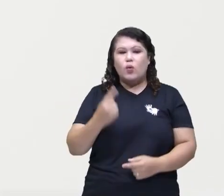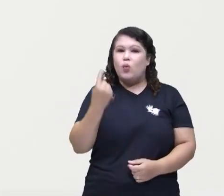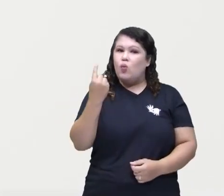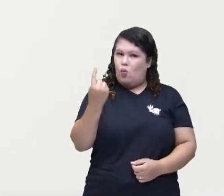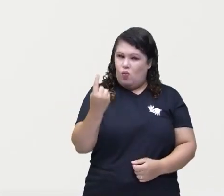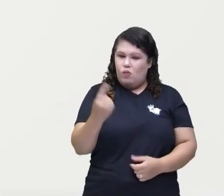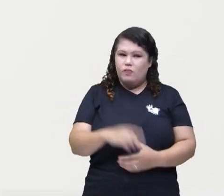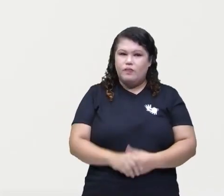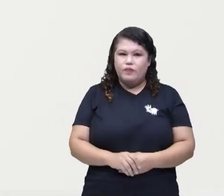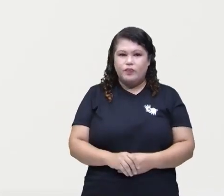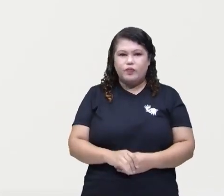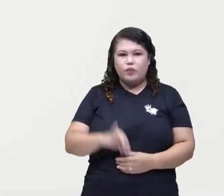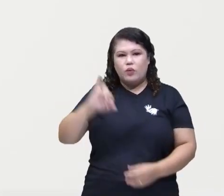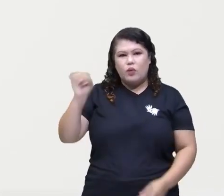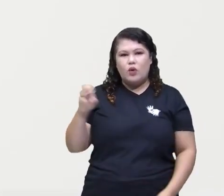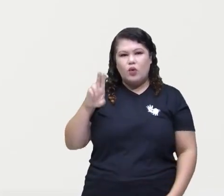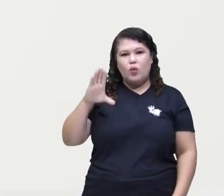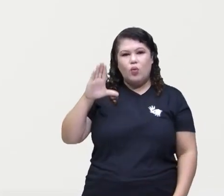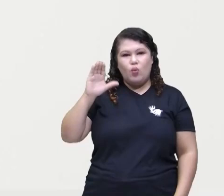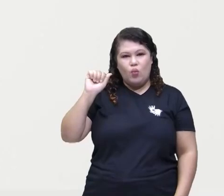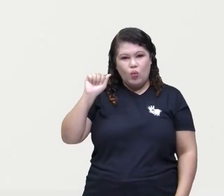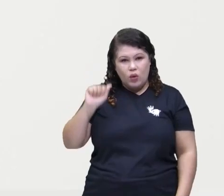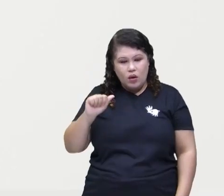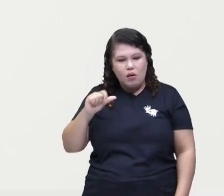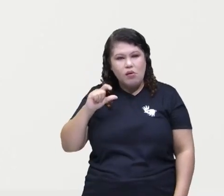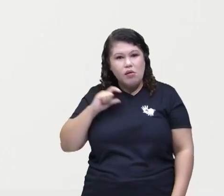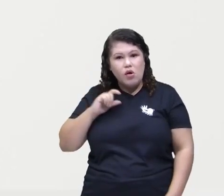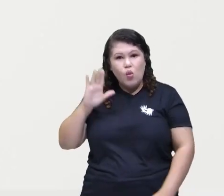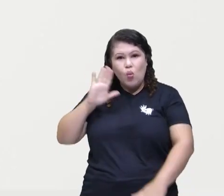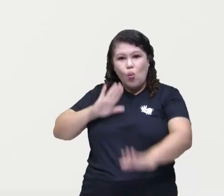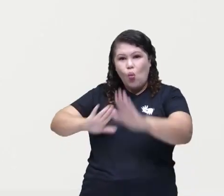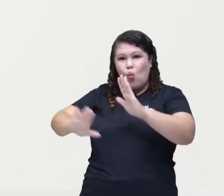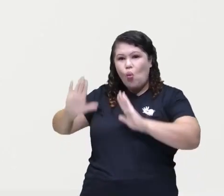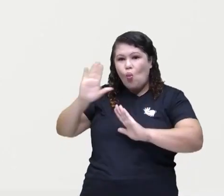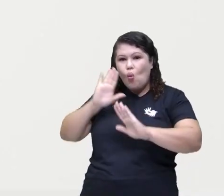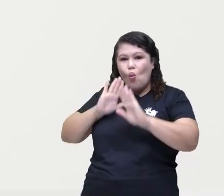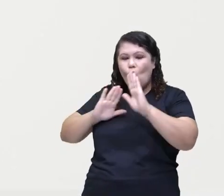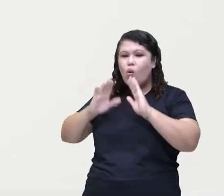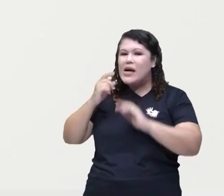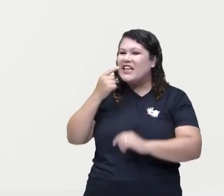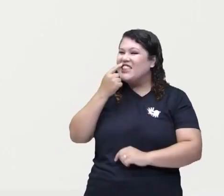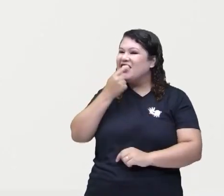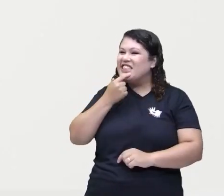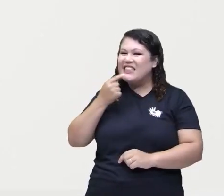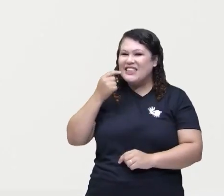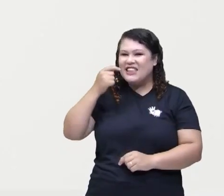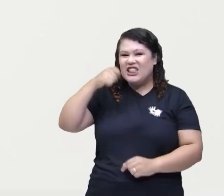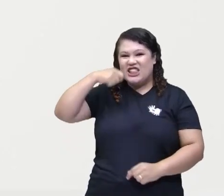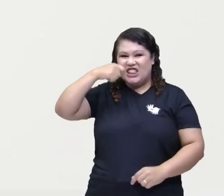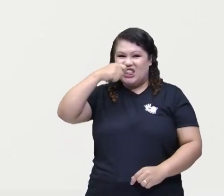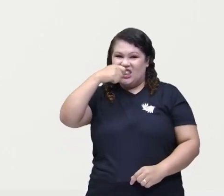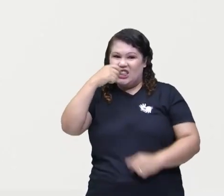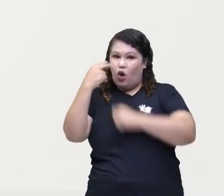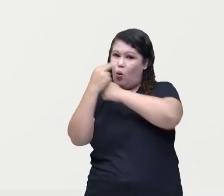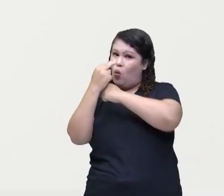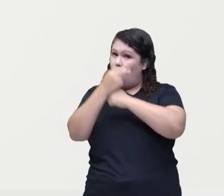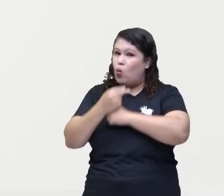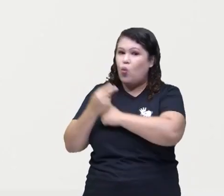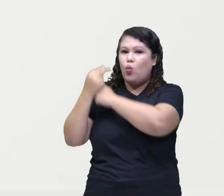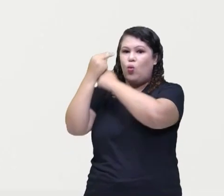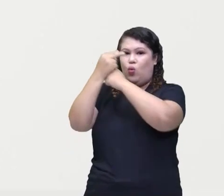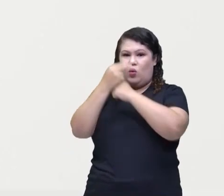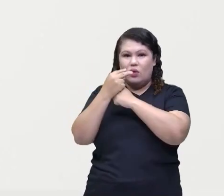1. Juca tem muito cuidado com os dentes, então todos os